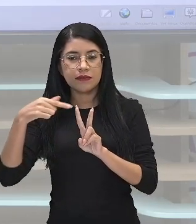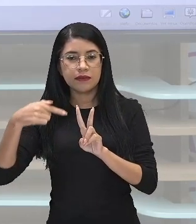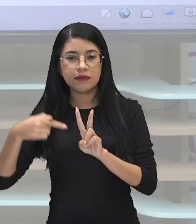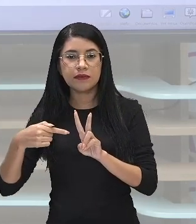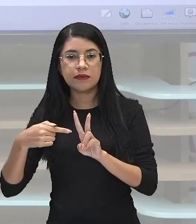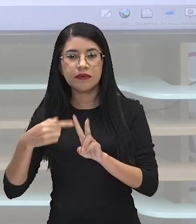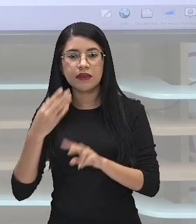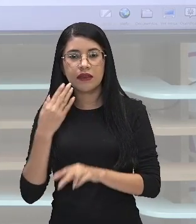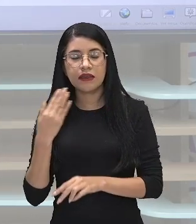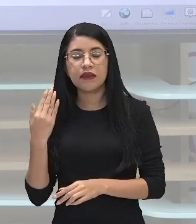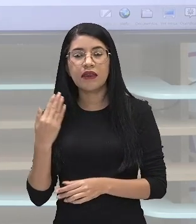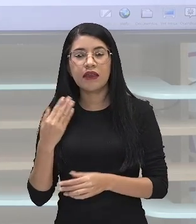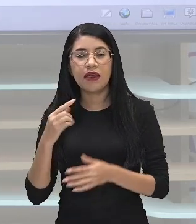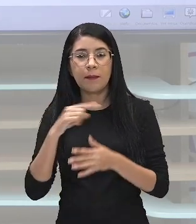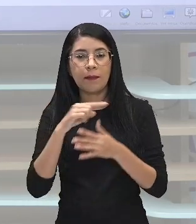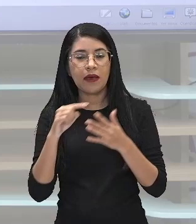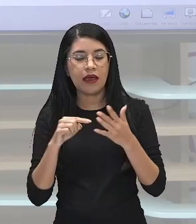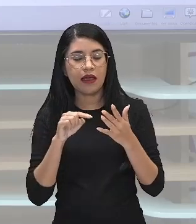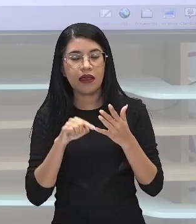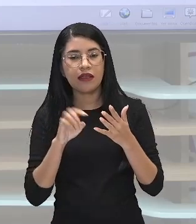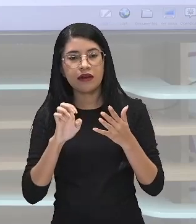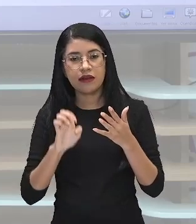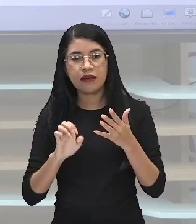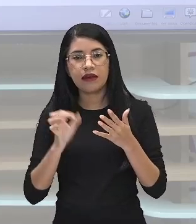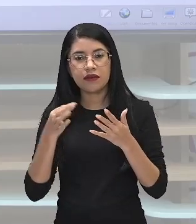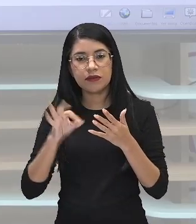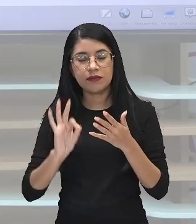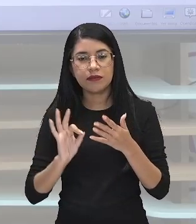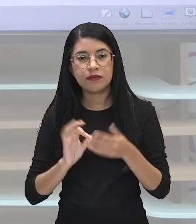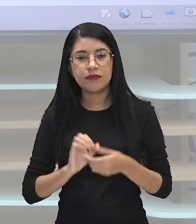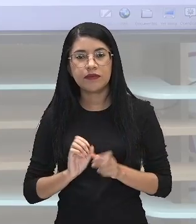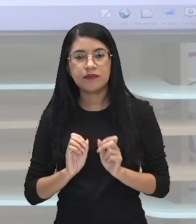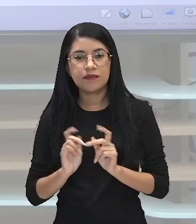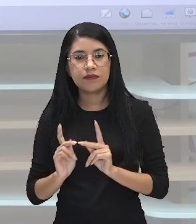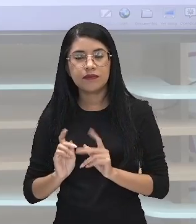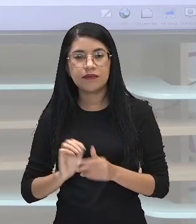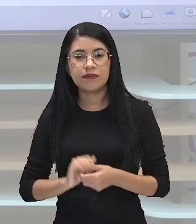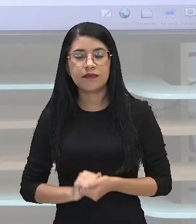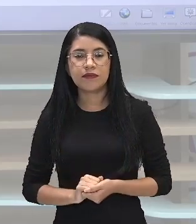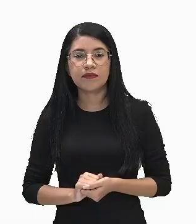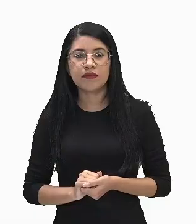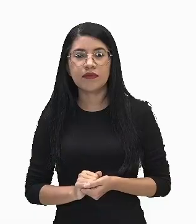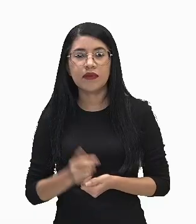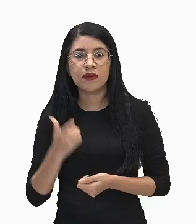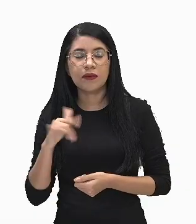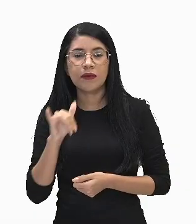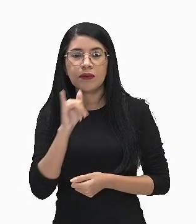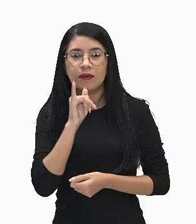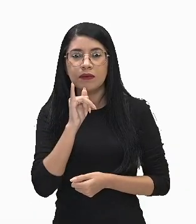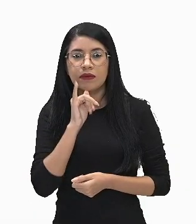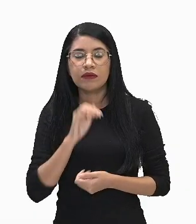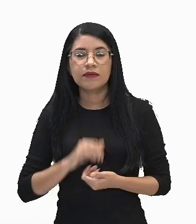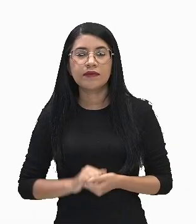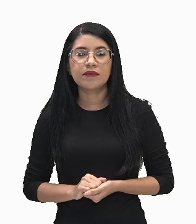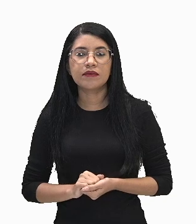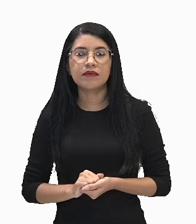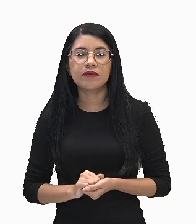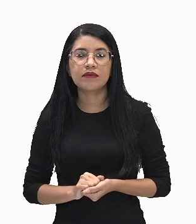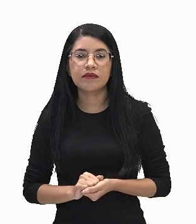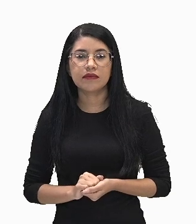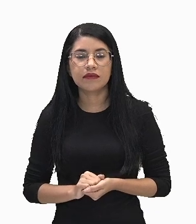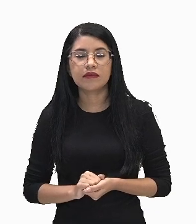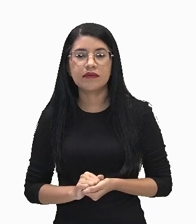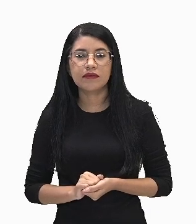que é justamente a letra E aqui. Fechado? Bacana? Vamos para a próxima agora? Nosso tempo já está acabando.